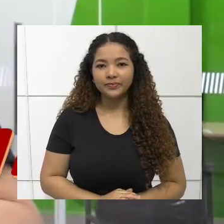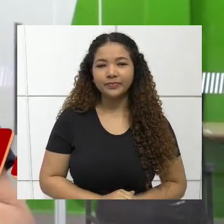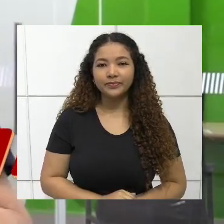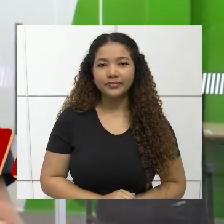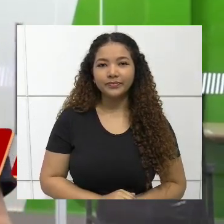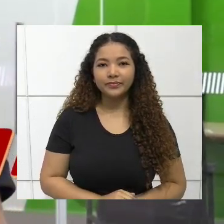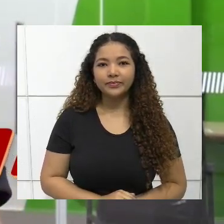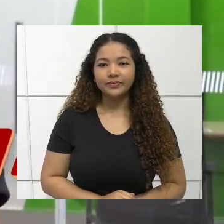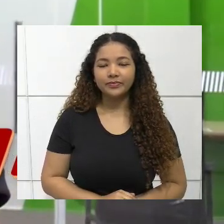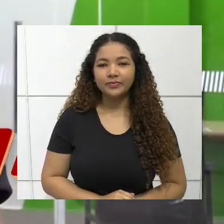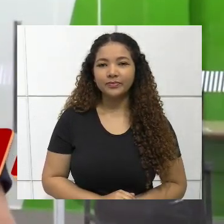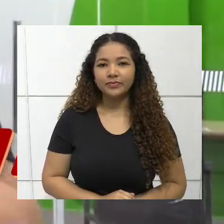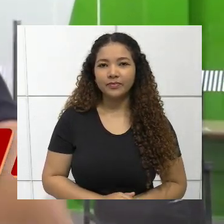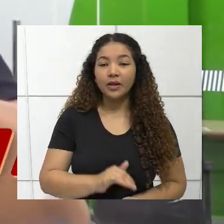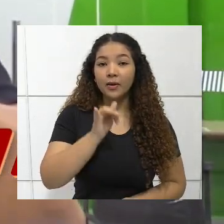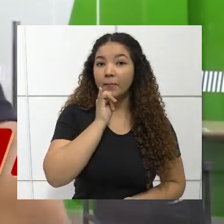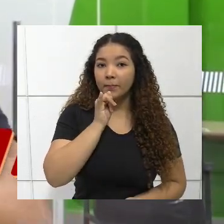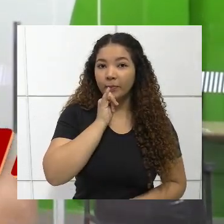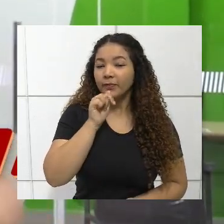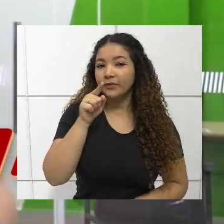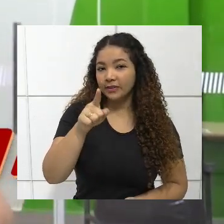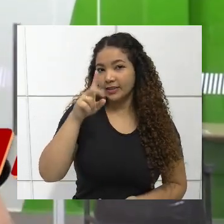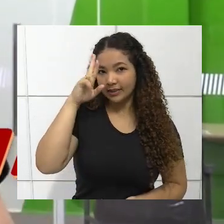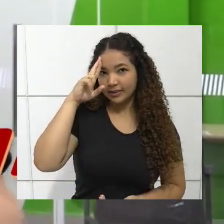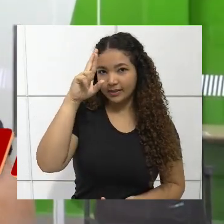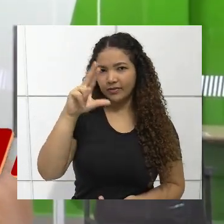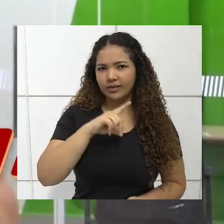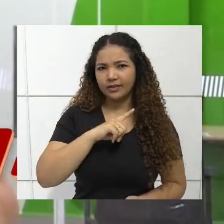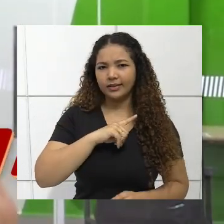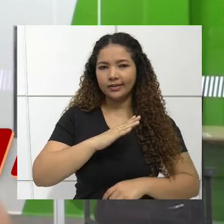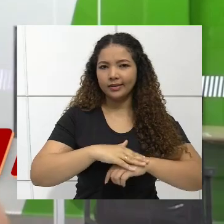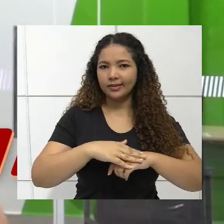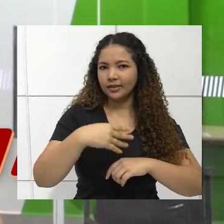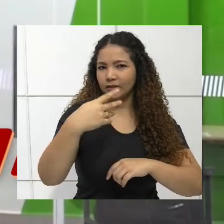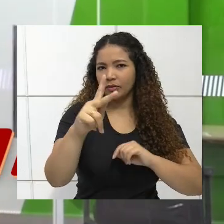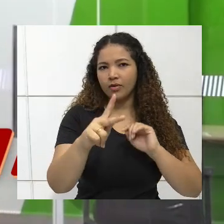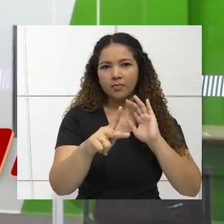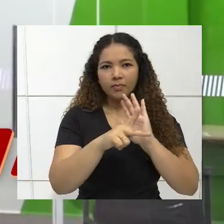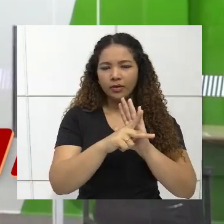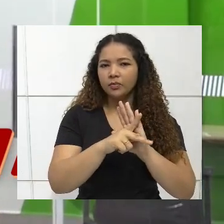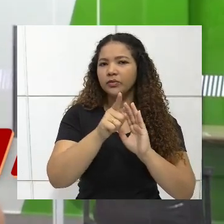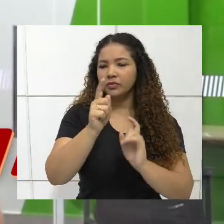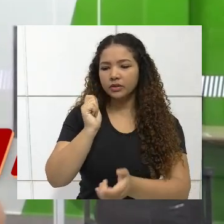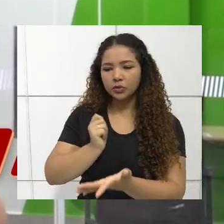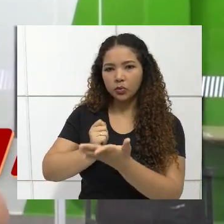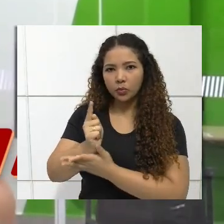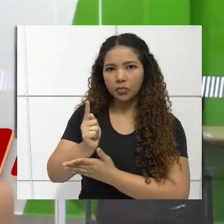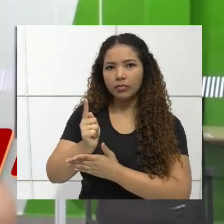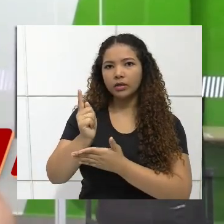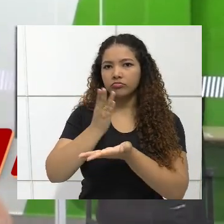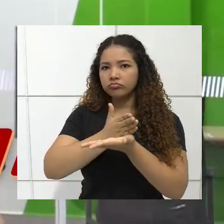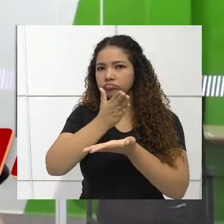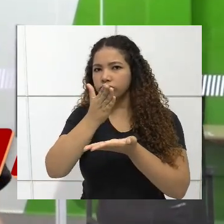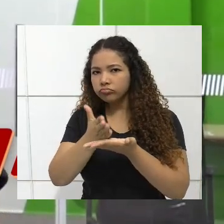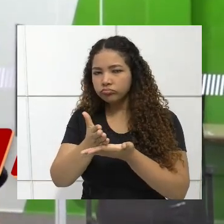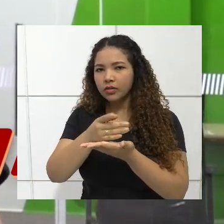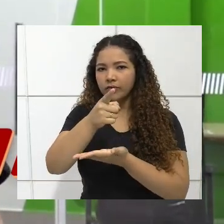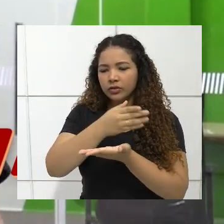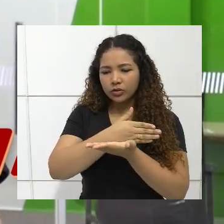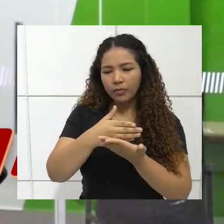é dono da instituição, né? Então, você é dono. Você vem, compra uma cota capital mínima, que ela começa a partir